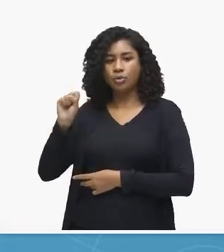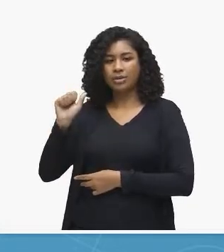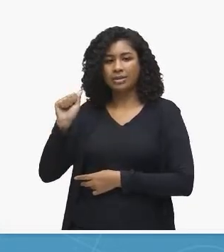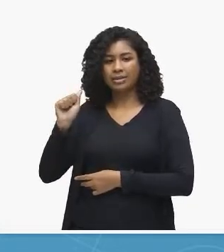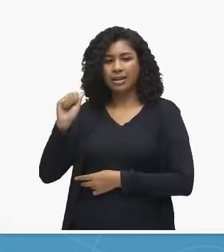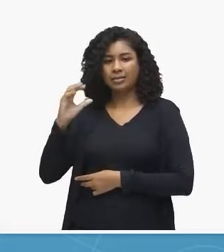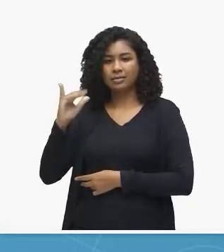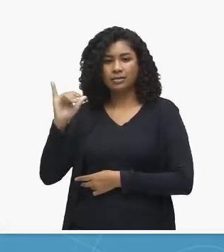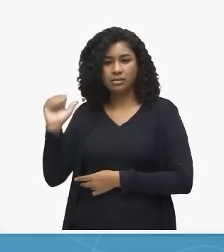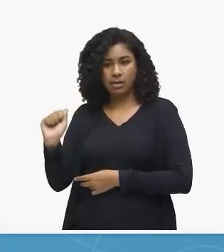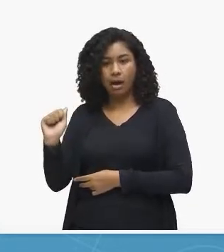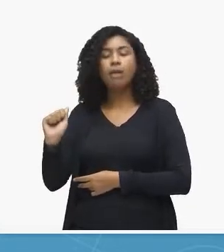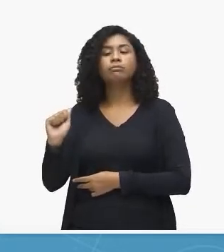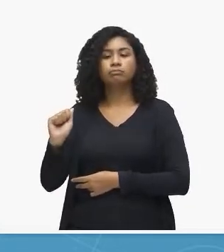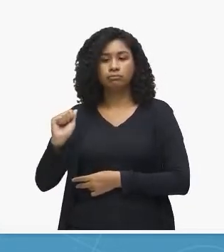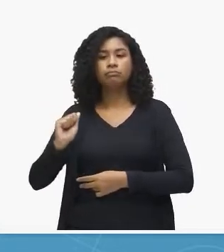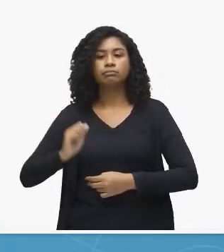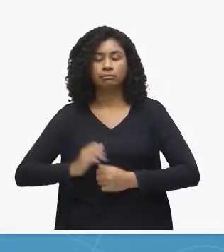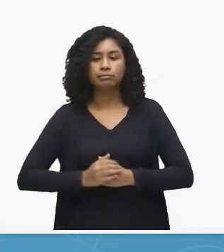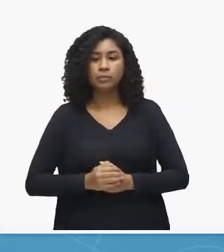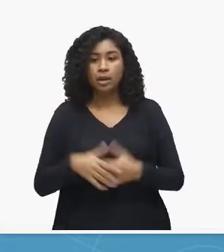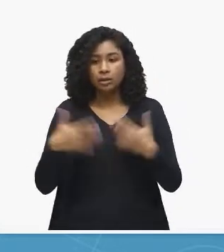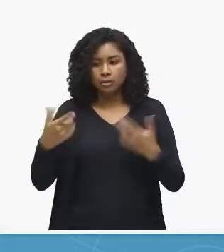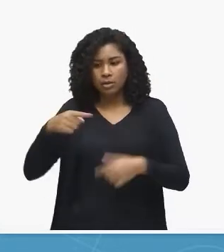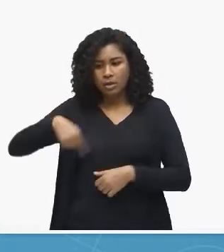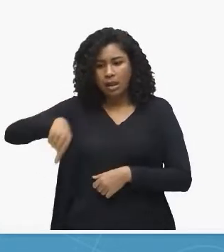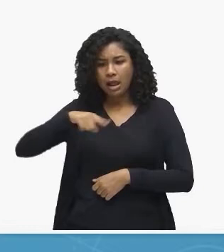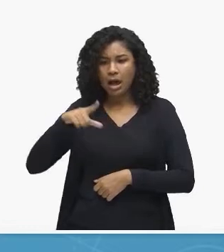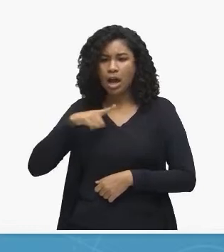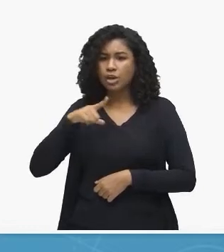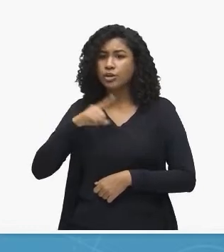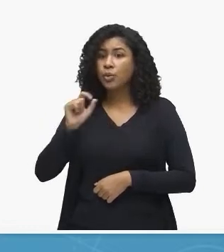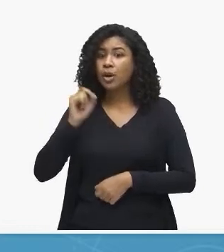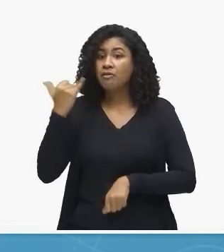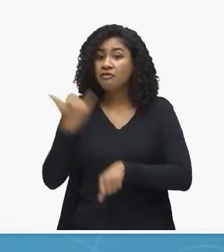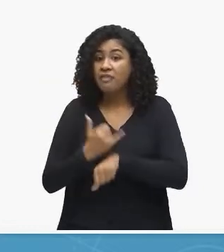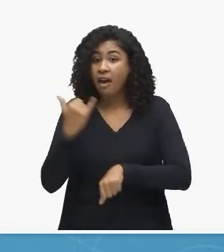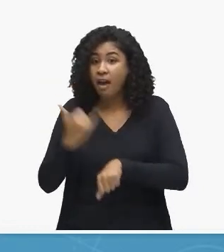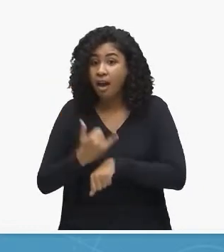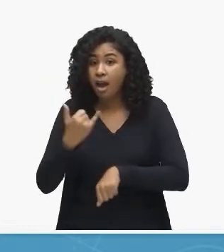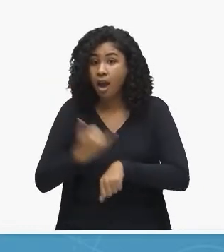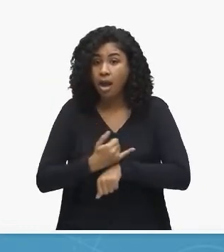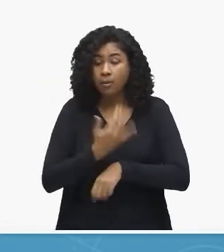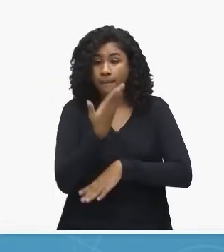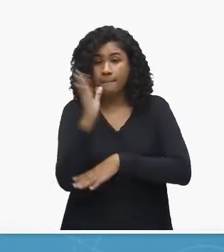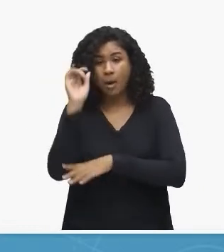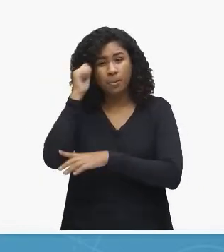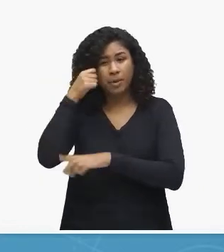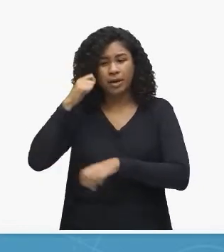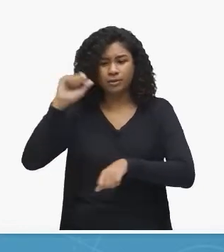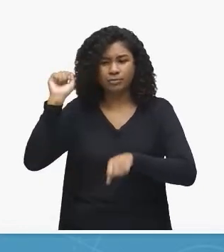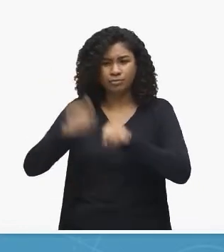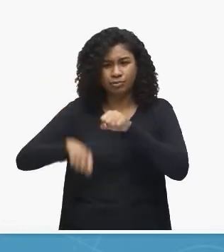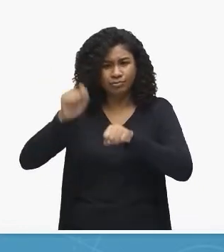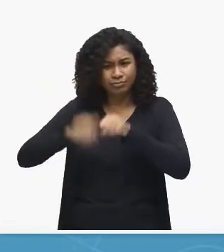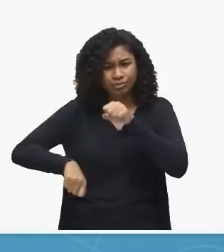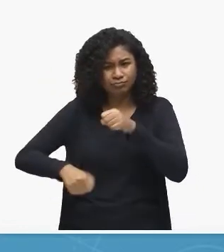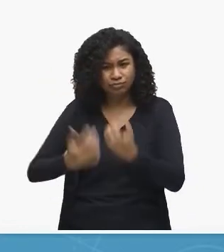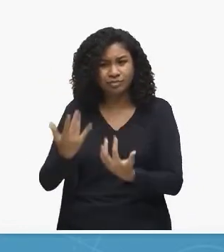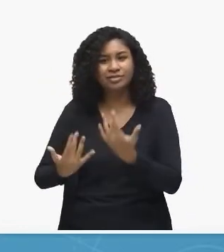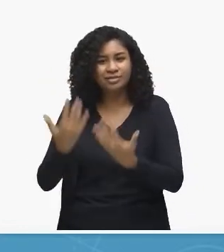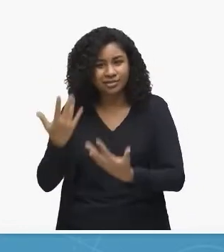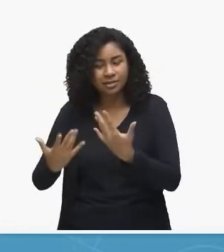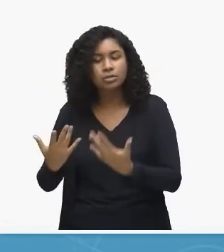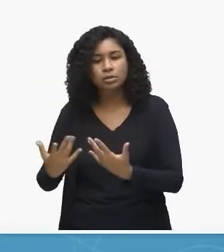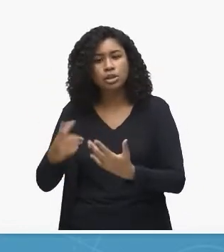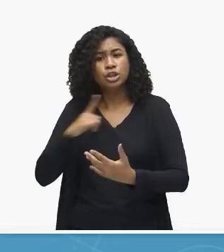províncias francesas, riquíssimas em ferro e carvão, que era a base para a indústria. Isso